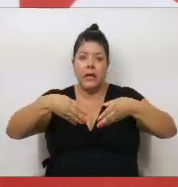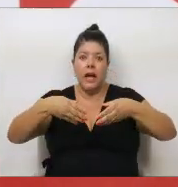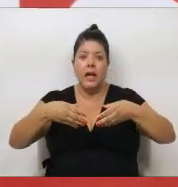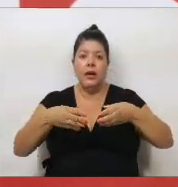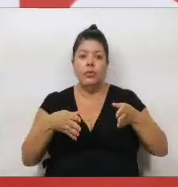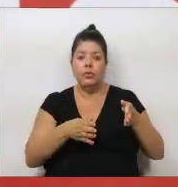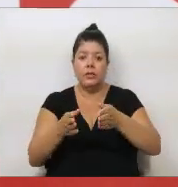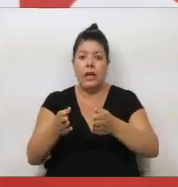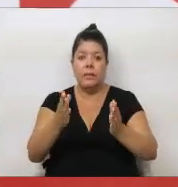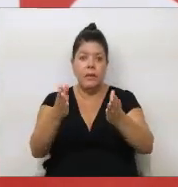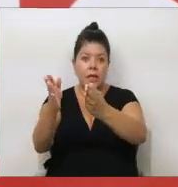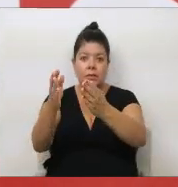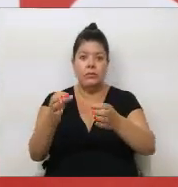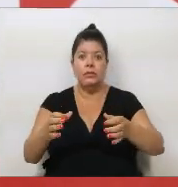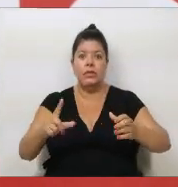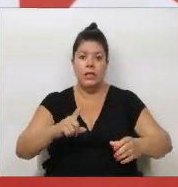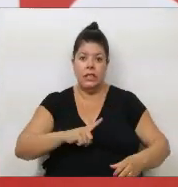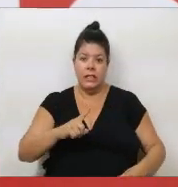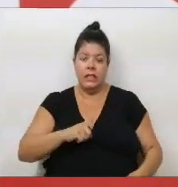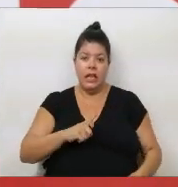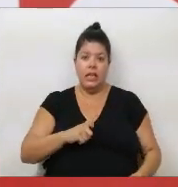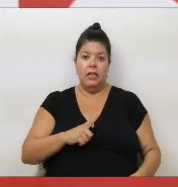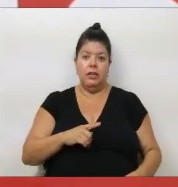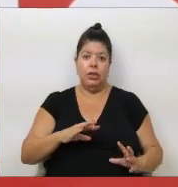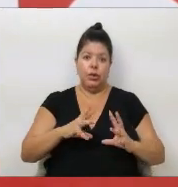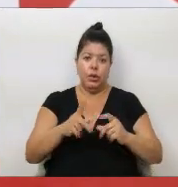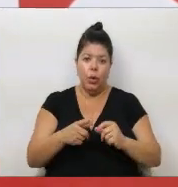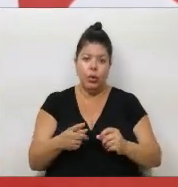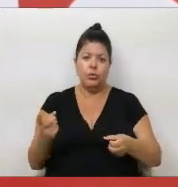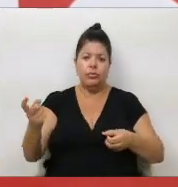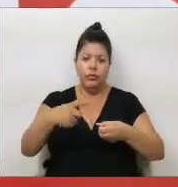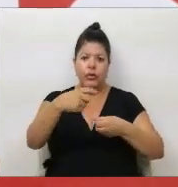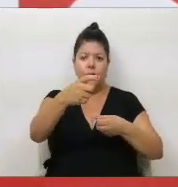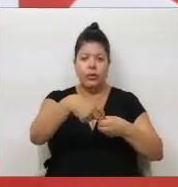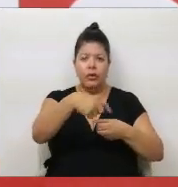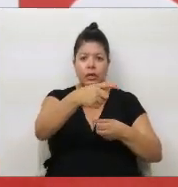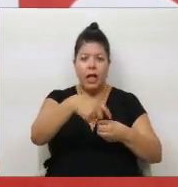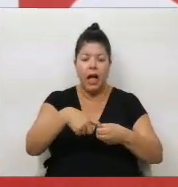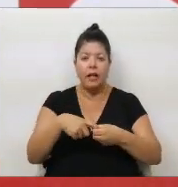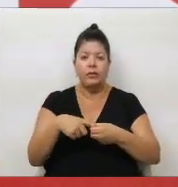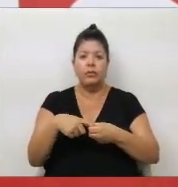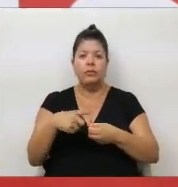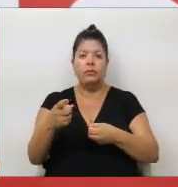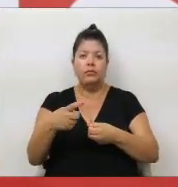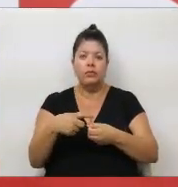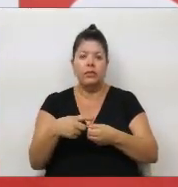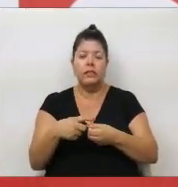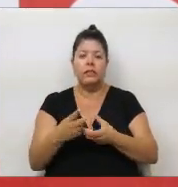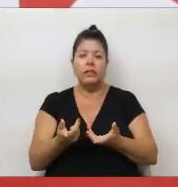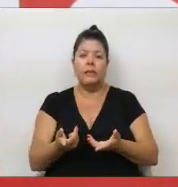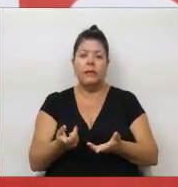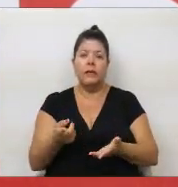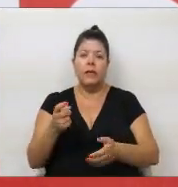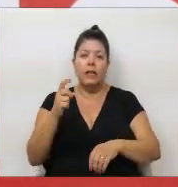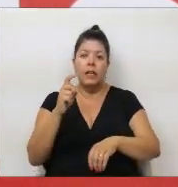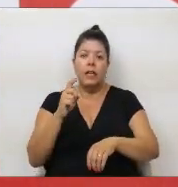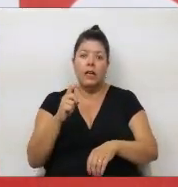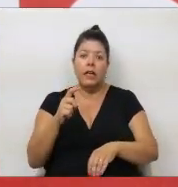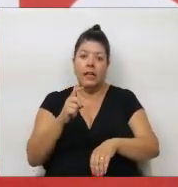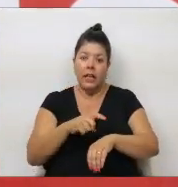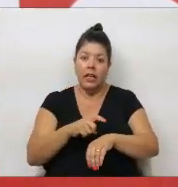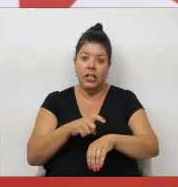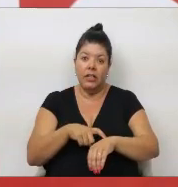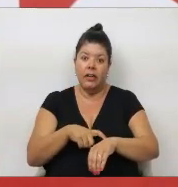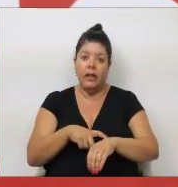tão maravilhosos e precisam ser todos retomados, tratados, porque ali já vai fomentar a geração